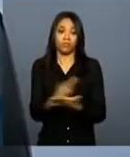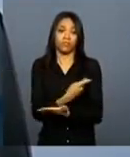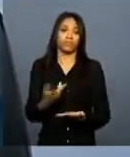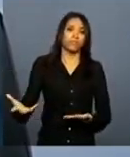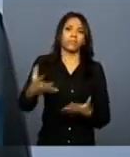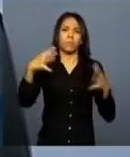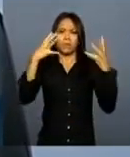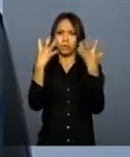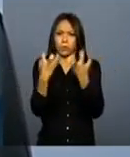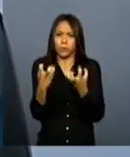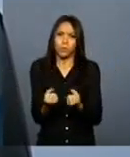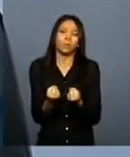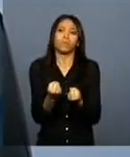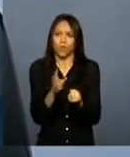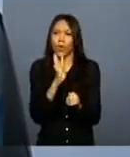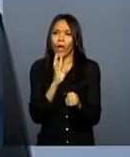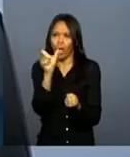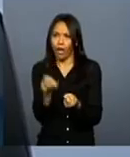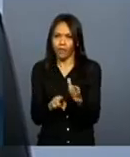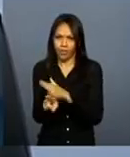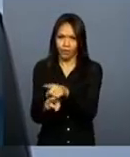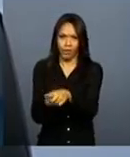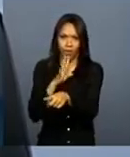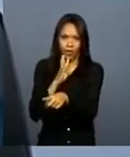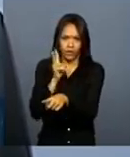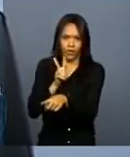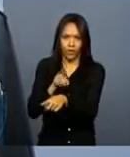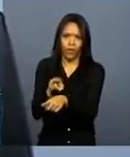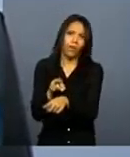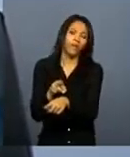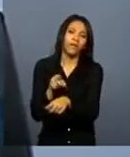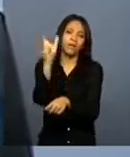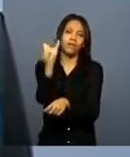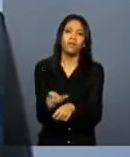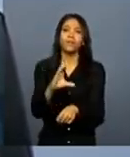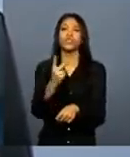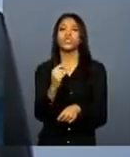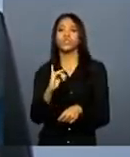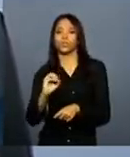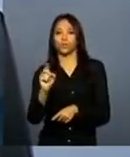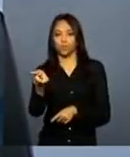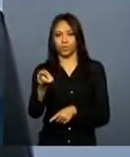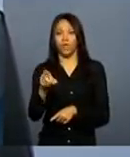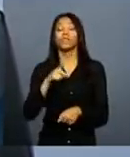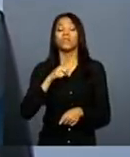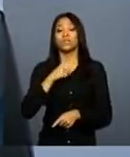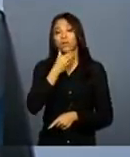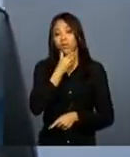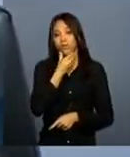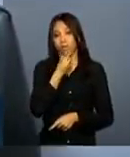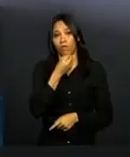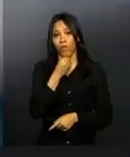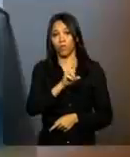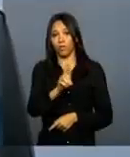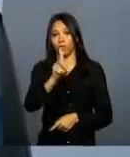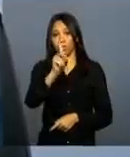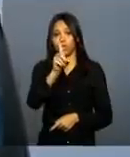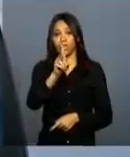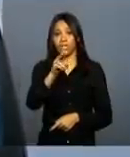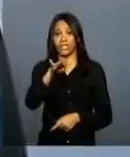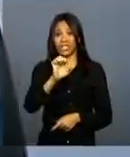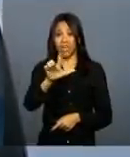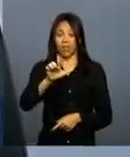Chico? Você conhece essa história? Estava lá o Daniel de Souza com a gente, estava... A história é terrível.